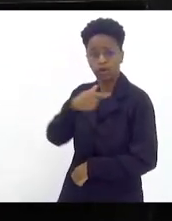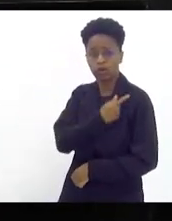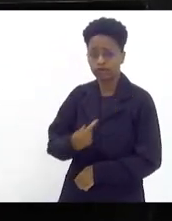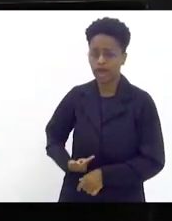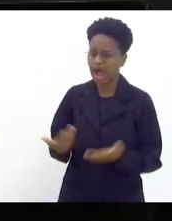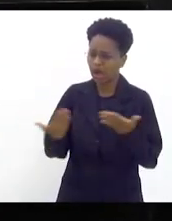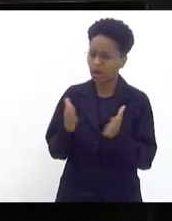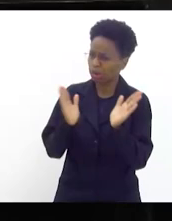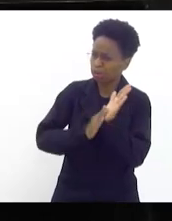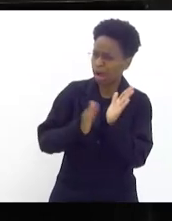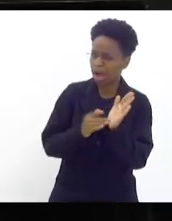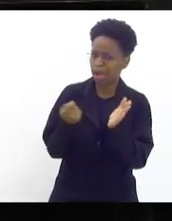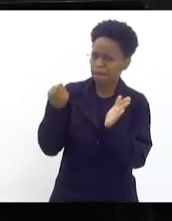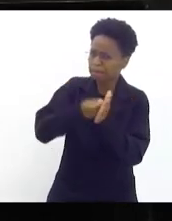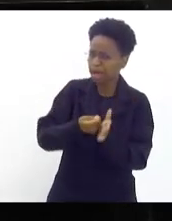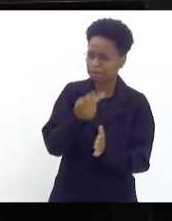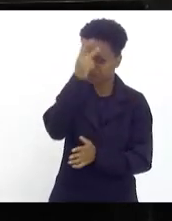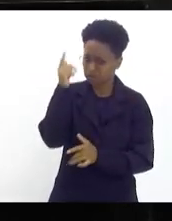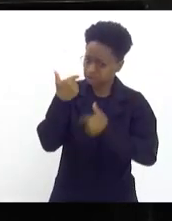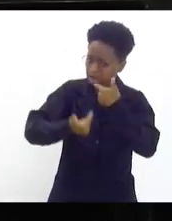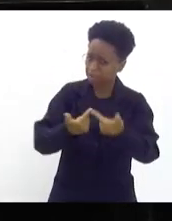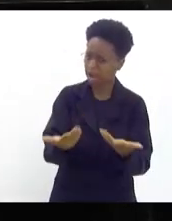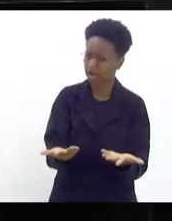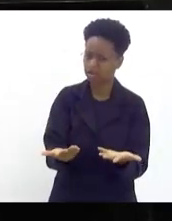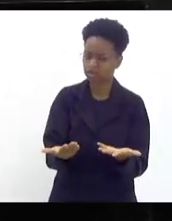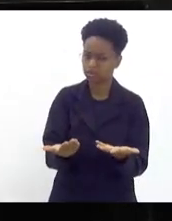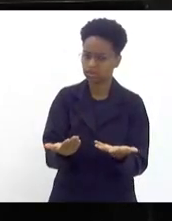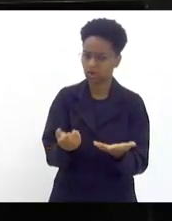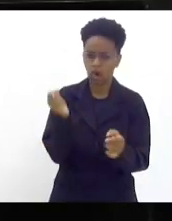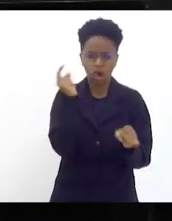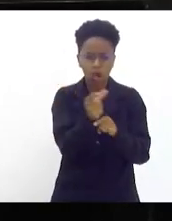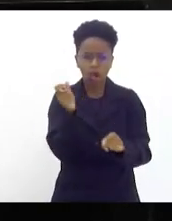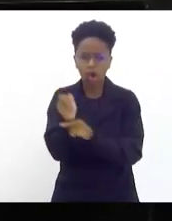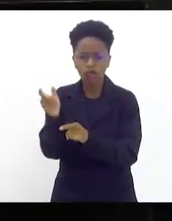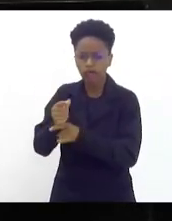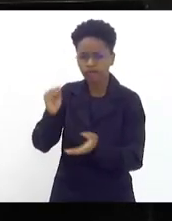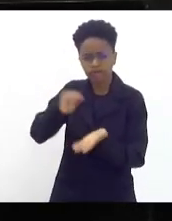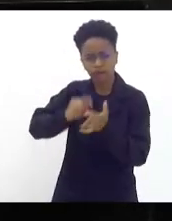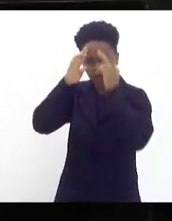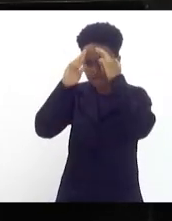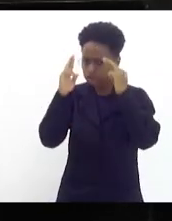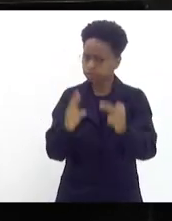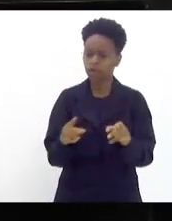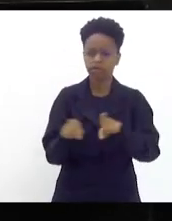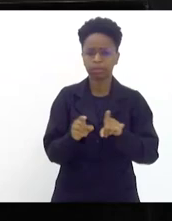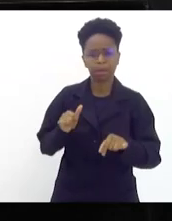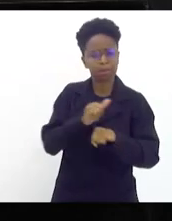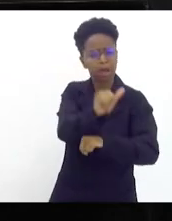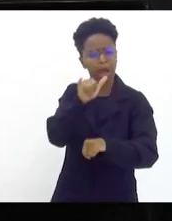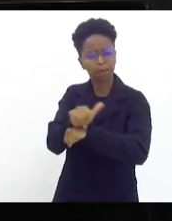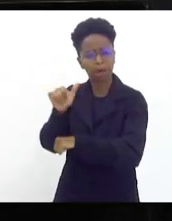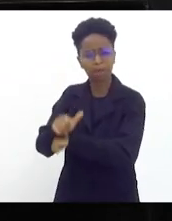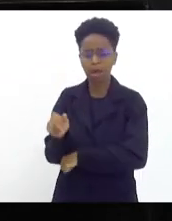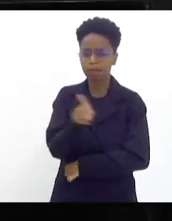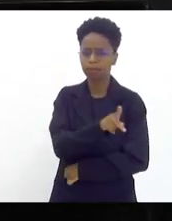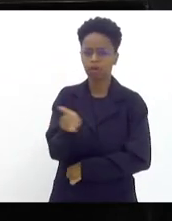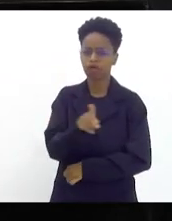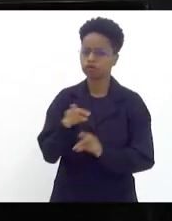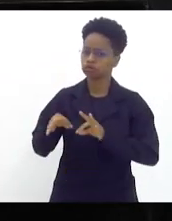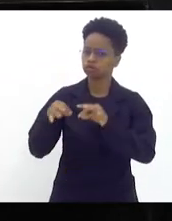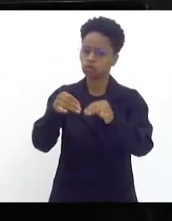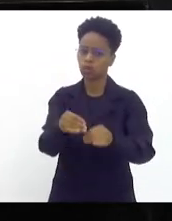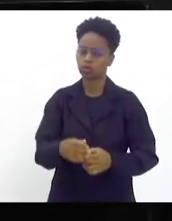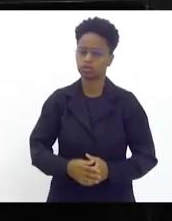cobra a conta de quem trabalha pelo nosso estado ofendendo de respeitando enganando os professores e